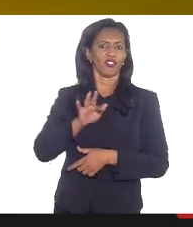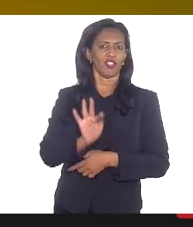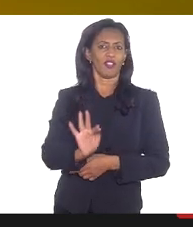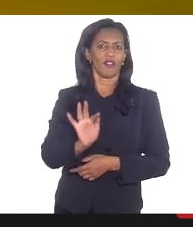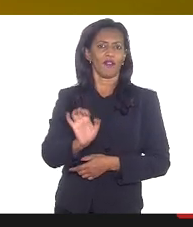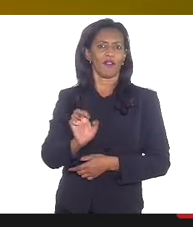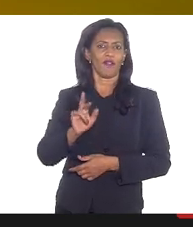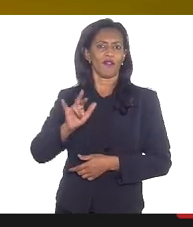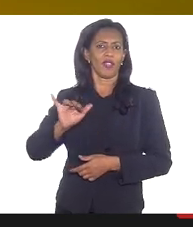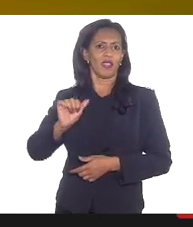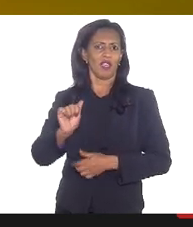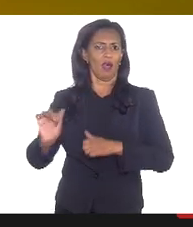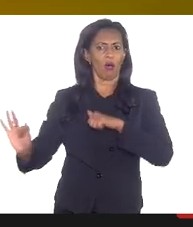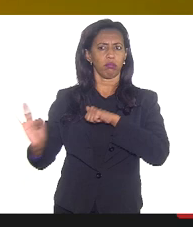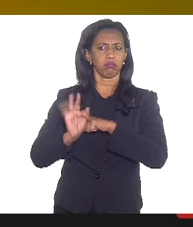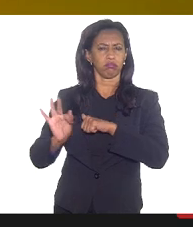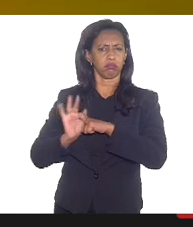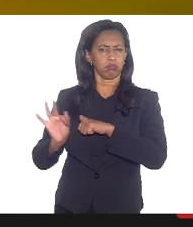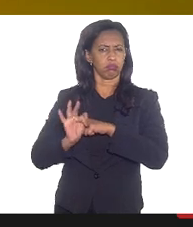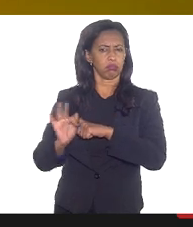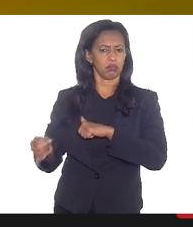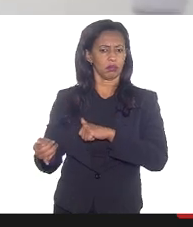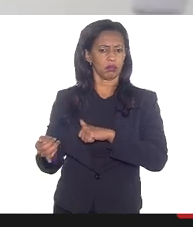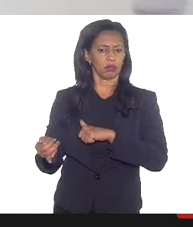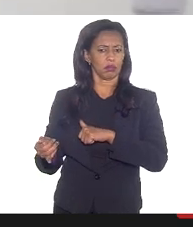Educação Profissional e Tecnológica,